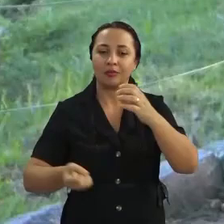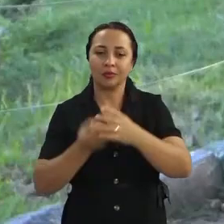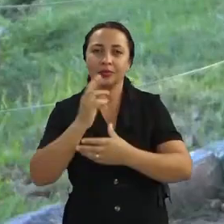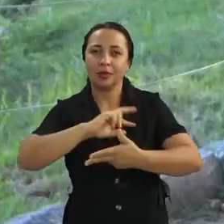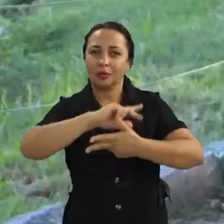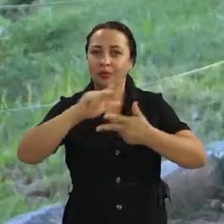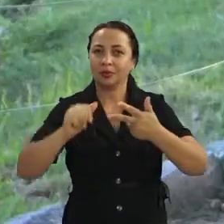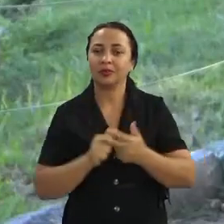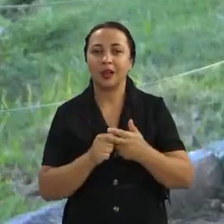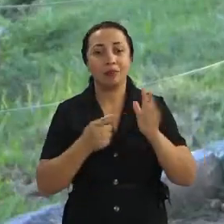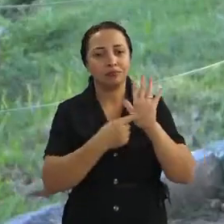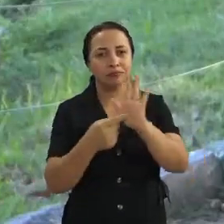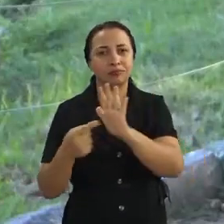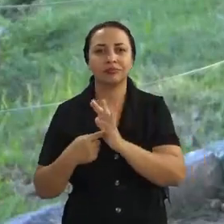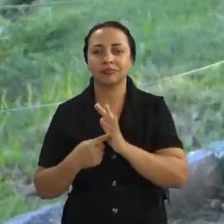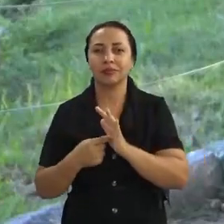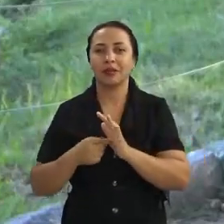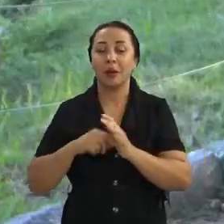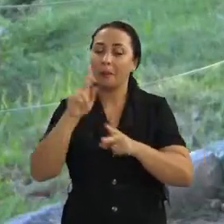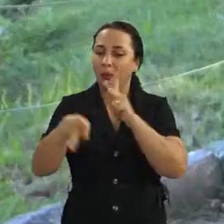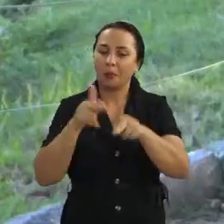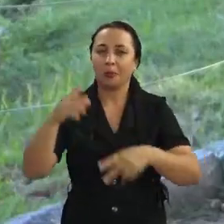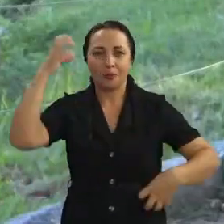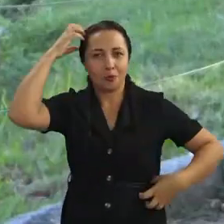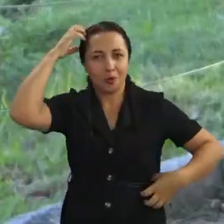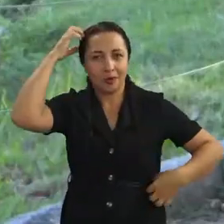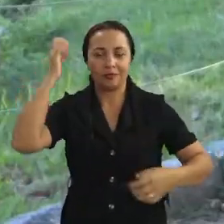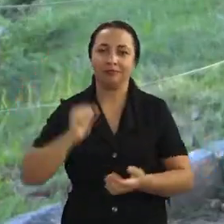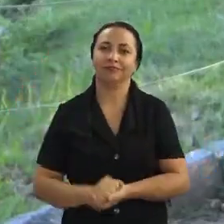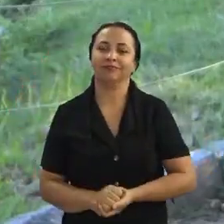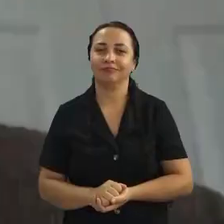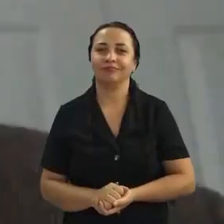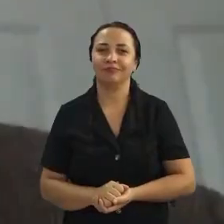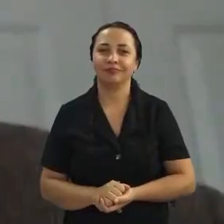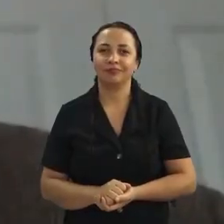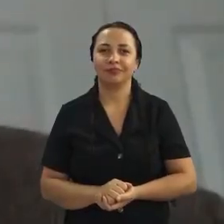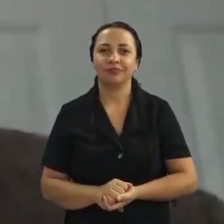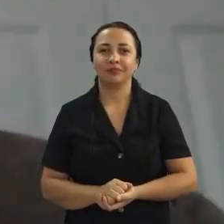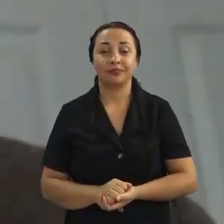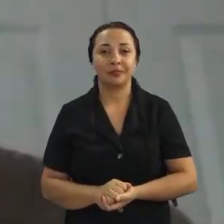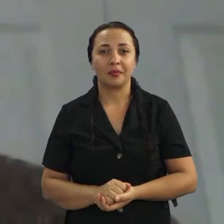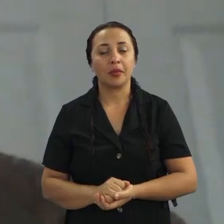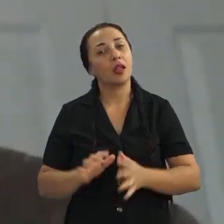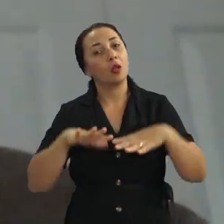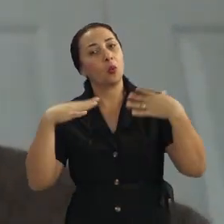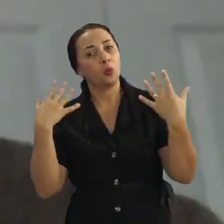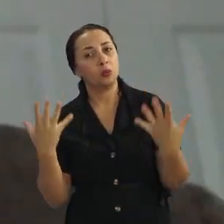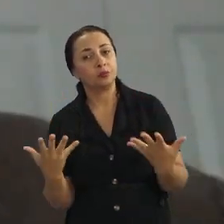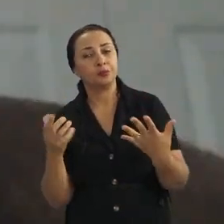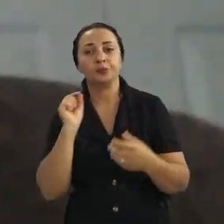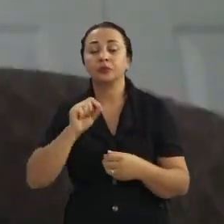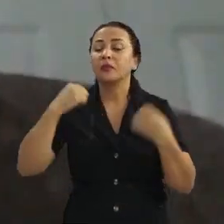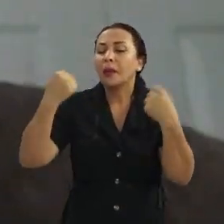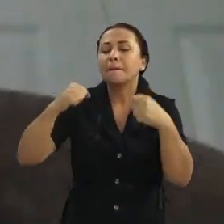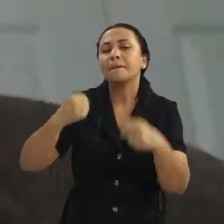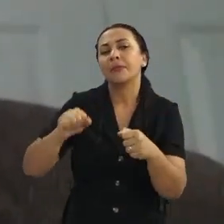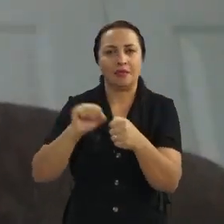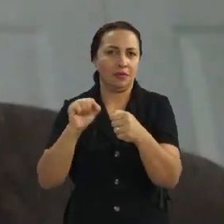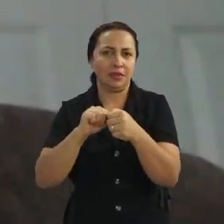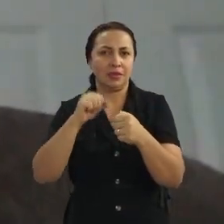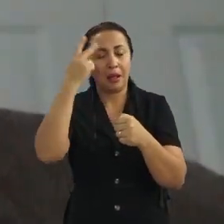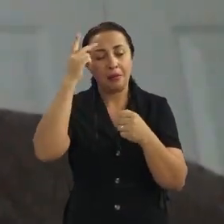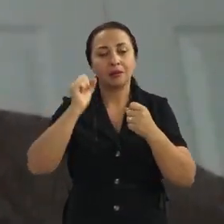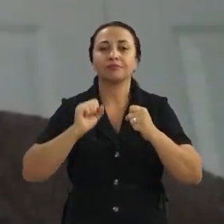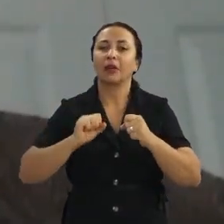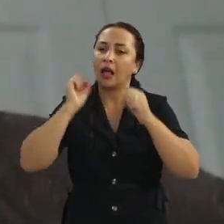biodiversidade e nesse caso ilustrada né pelas populações de primatas são o que